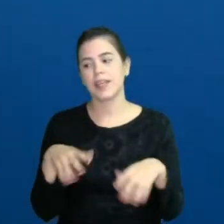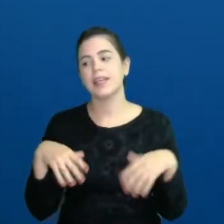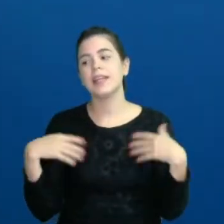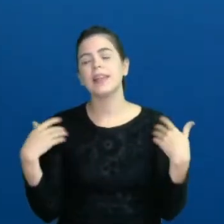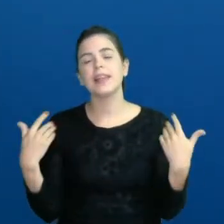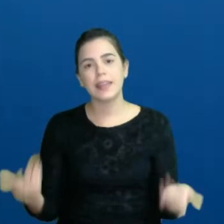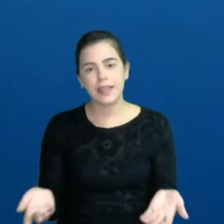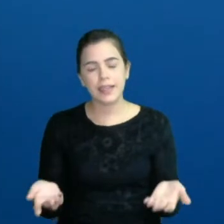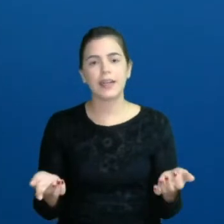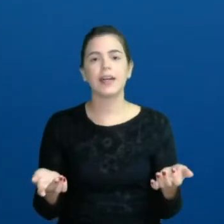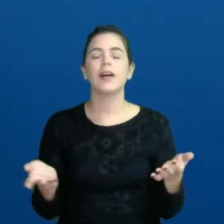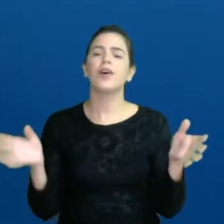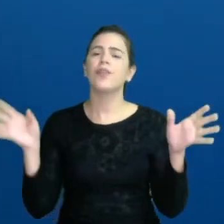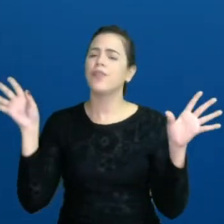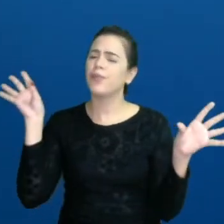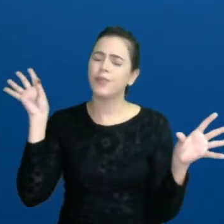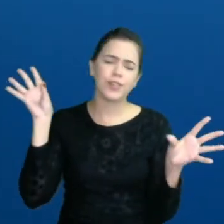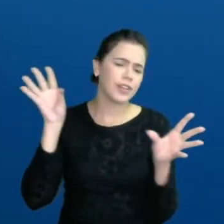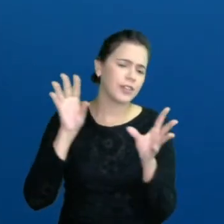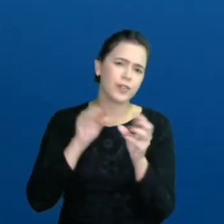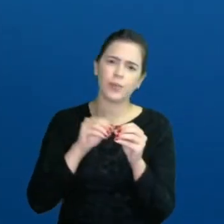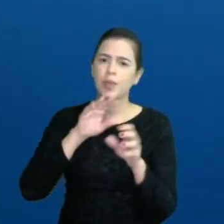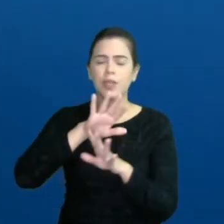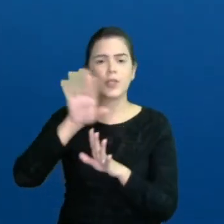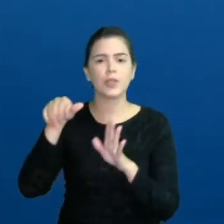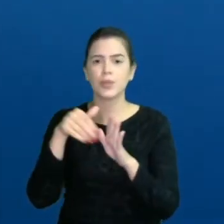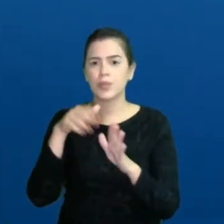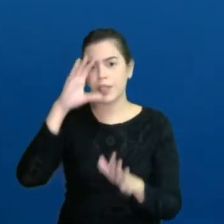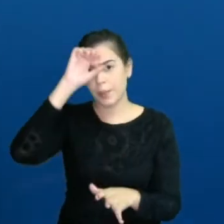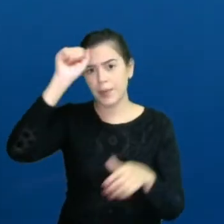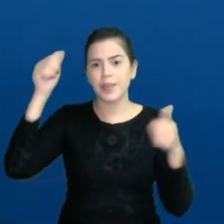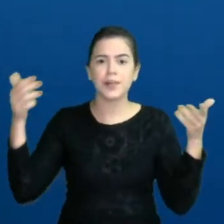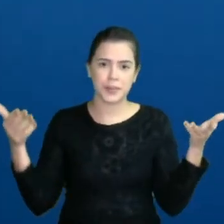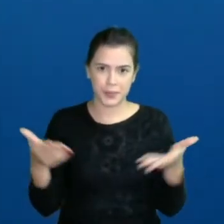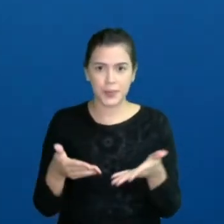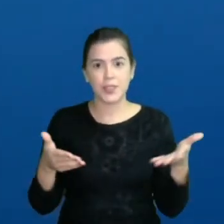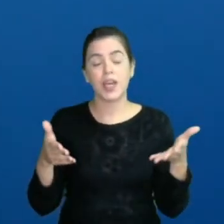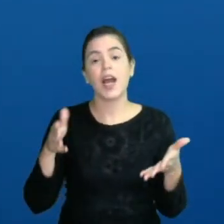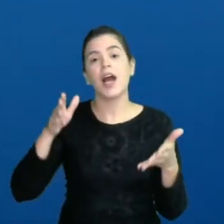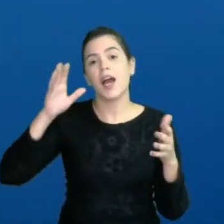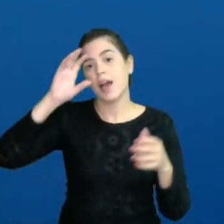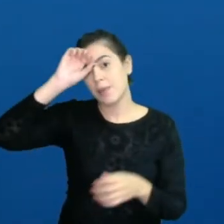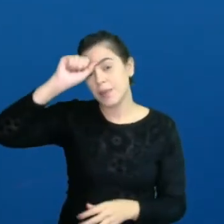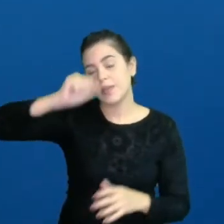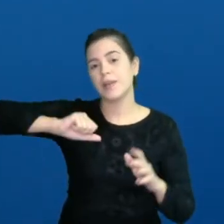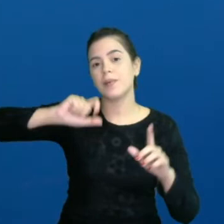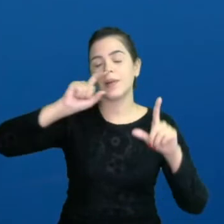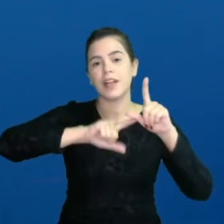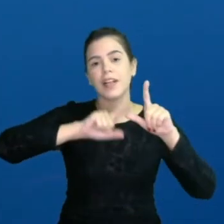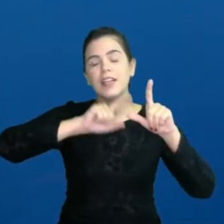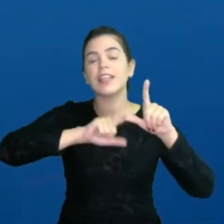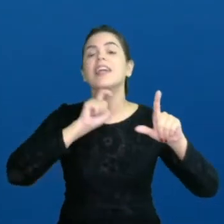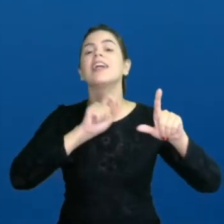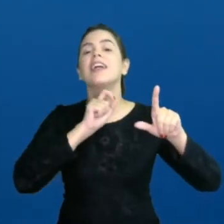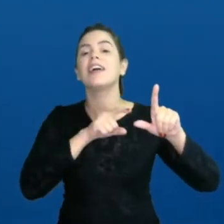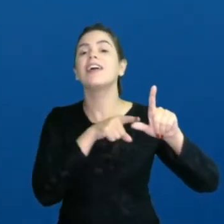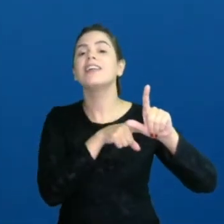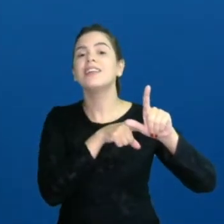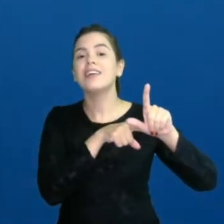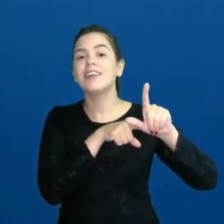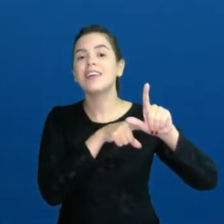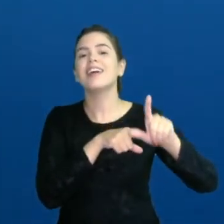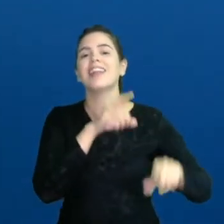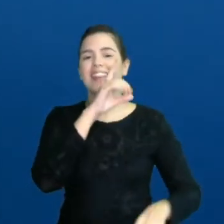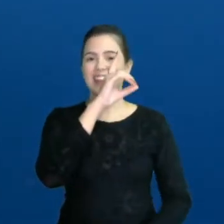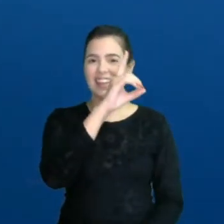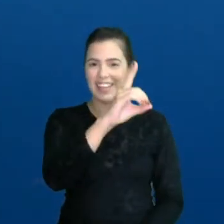Então, vamos resumir tudo o que a gente aprendeu hoje. A gente aprendeu sobre a letrinha... Que letrinha é essa?